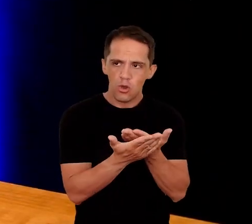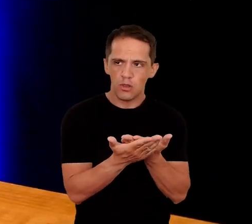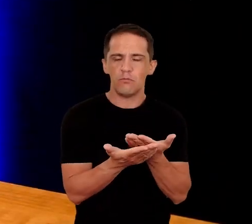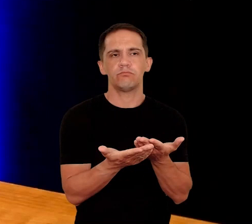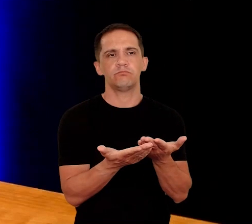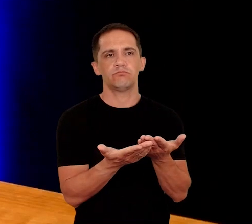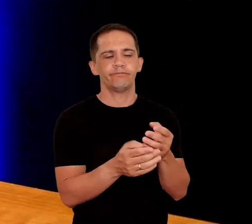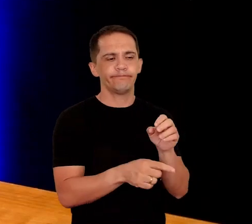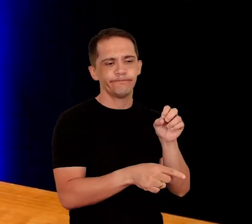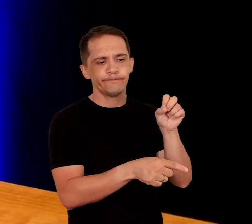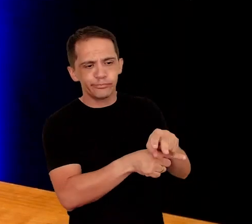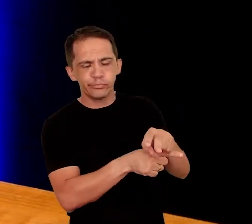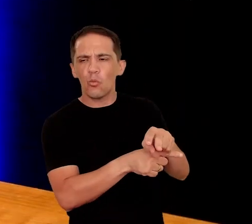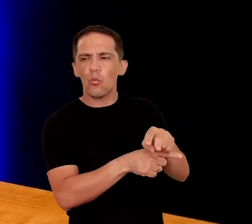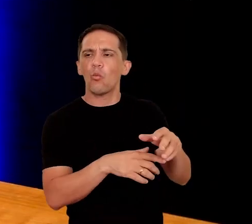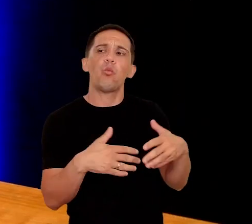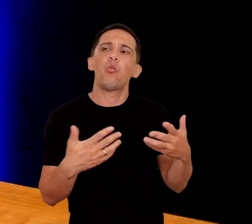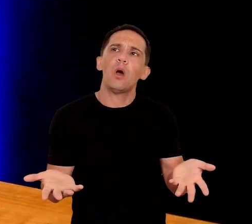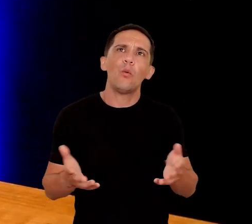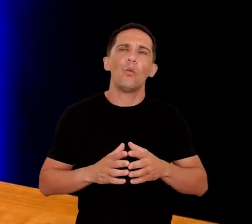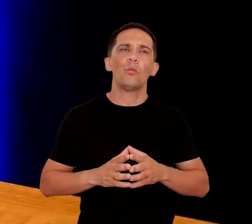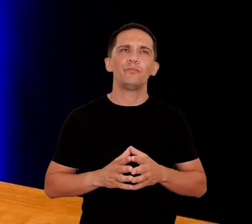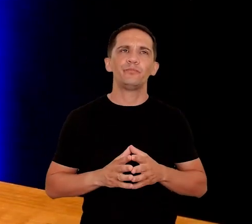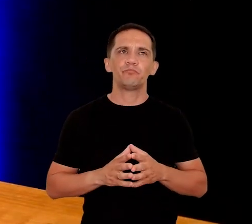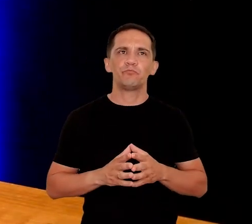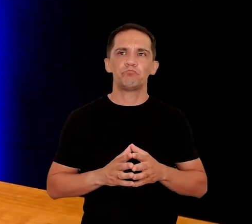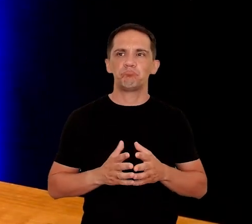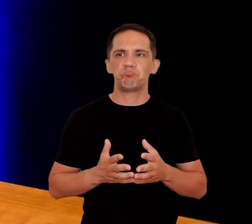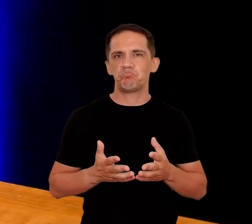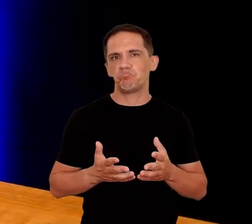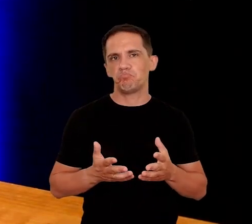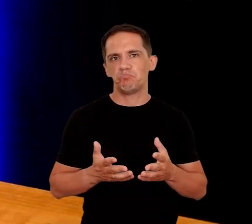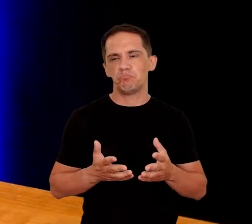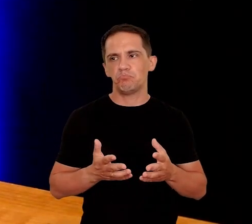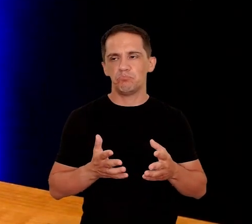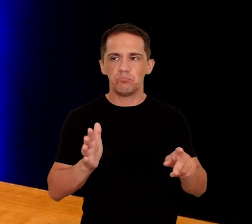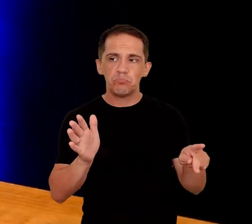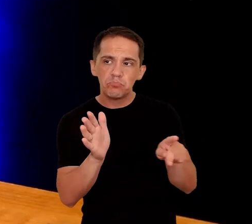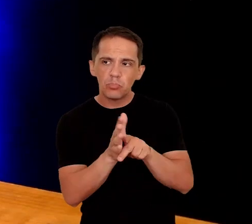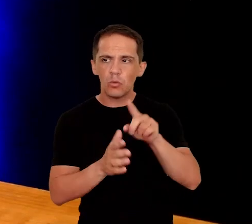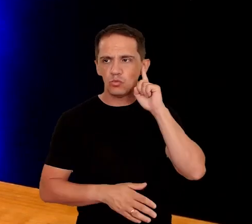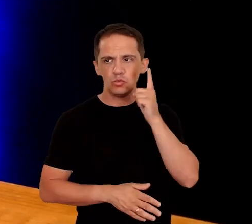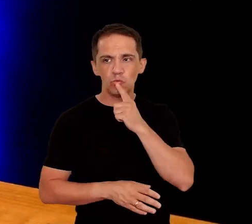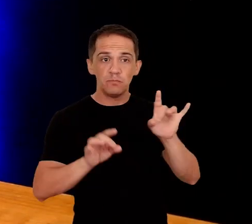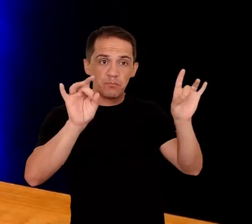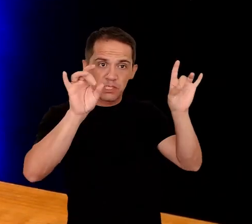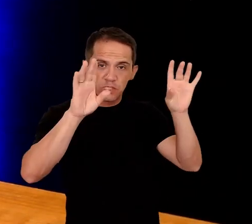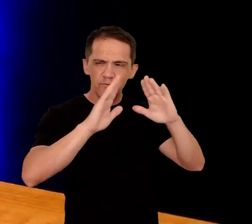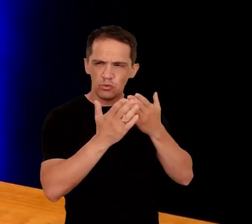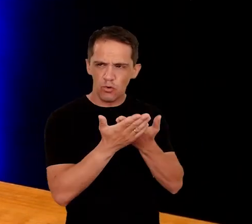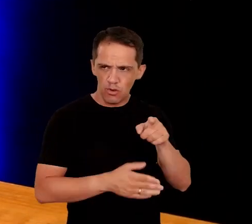As escolas, nem todas, tem que ser uma escola específica. Por exemplo, um surdo que ele não fala, só fala por libras.